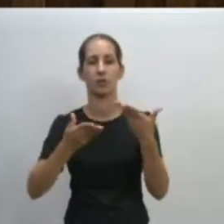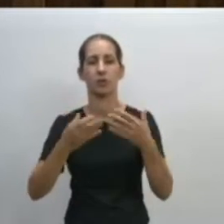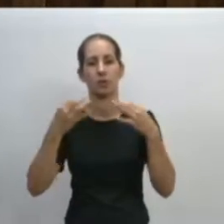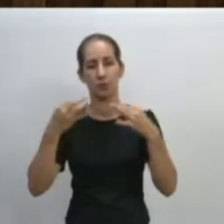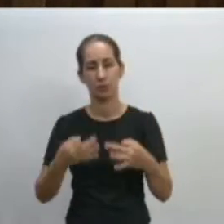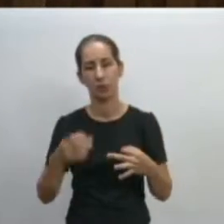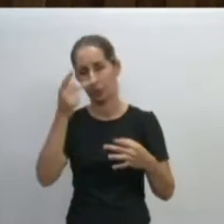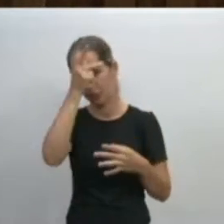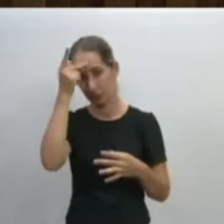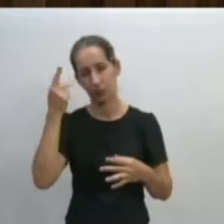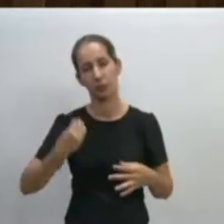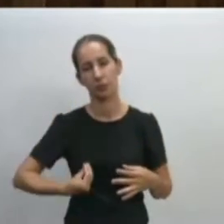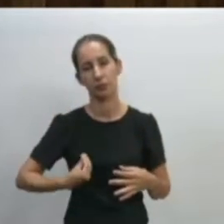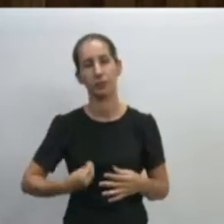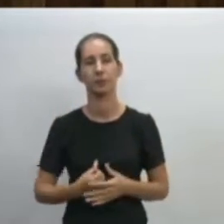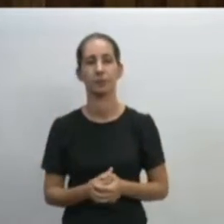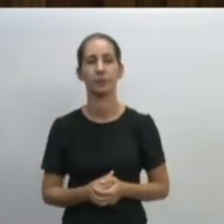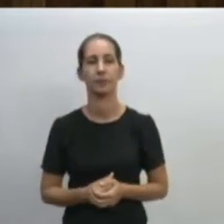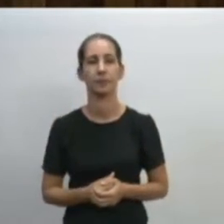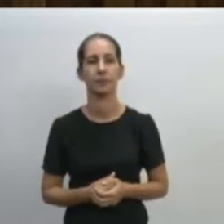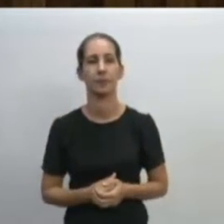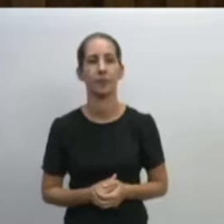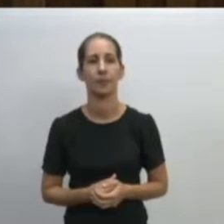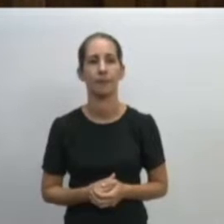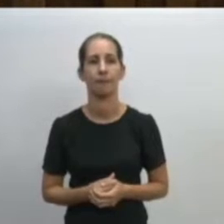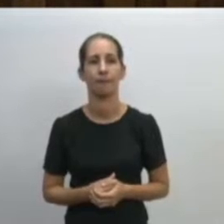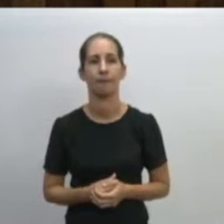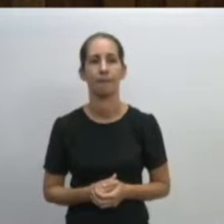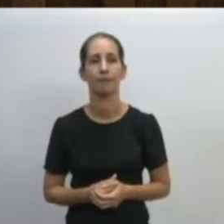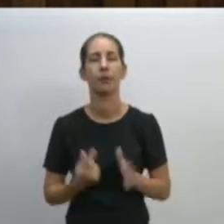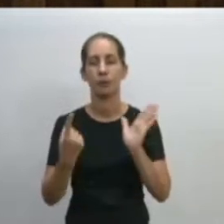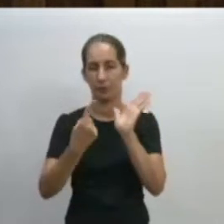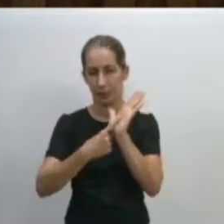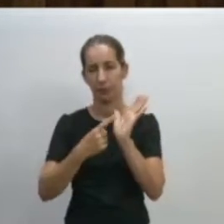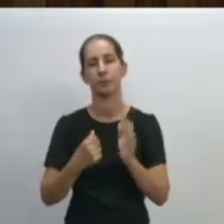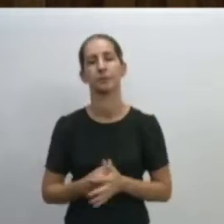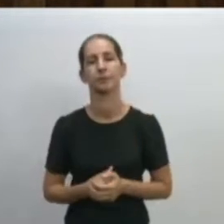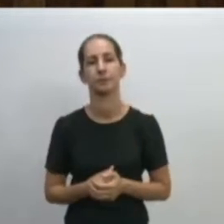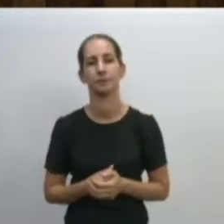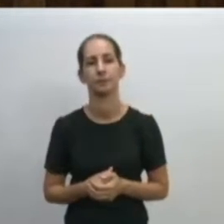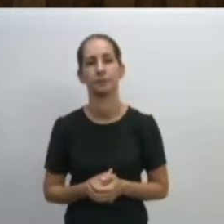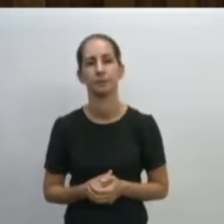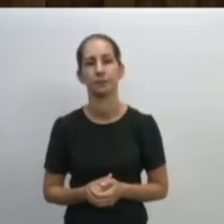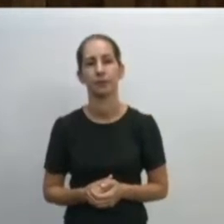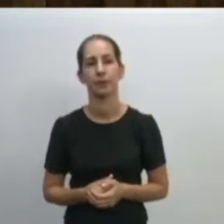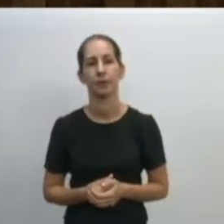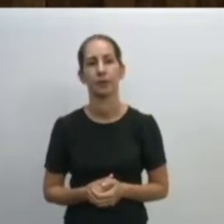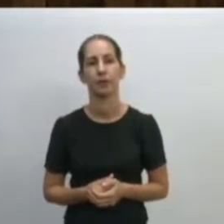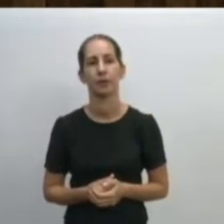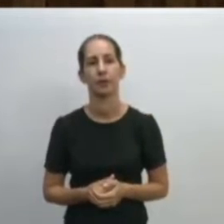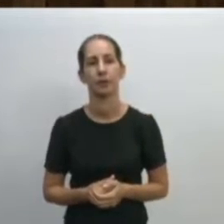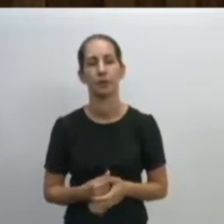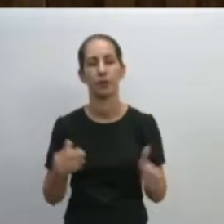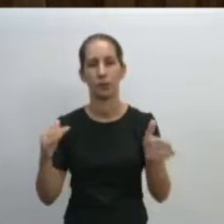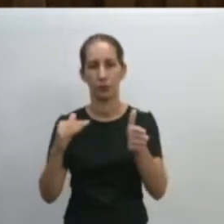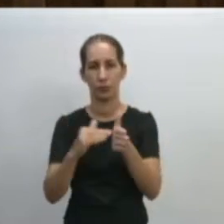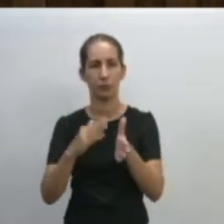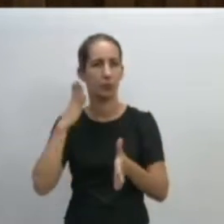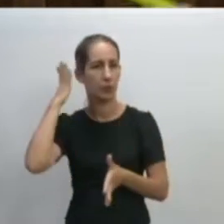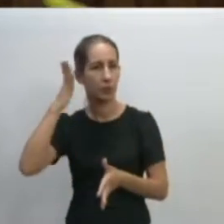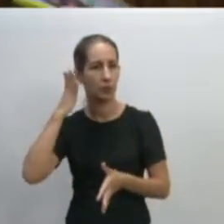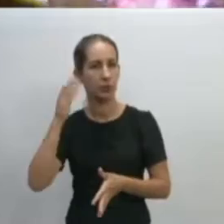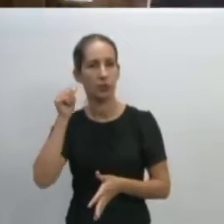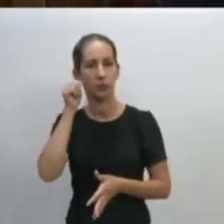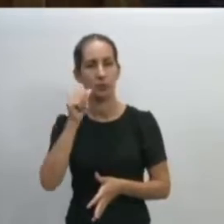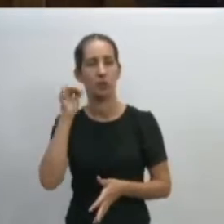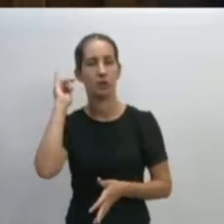dignidade para a população natalense. Então, que sejam cumpridas. Eu passo agora a última oradora, a